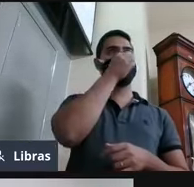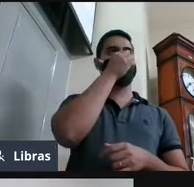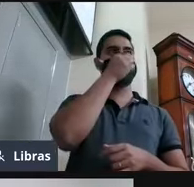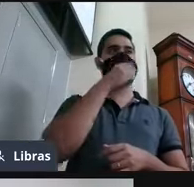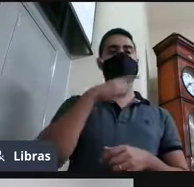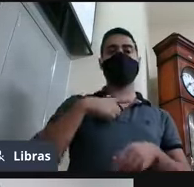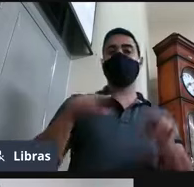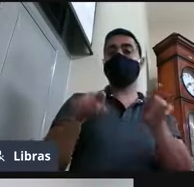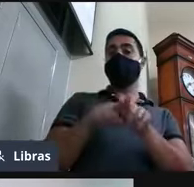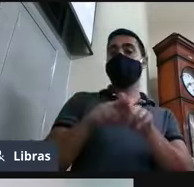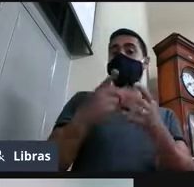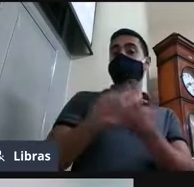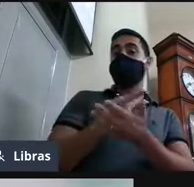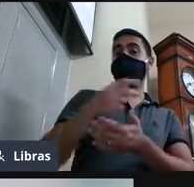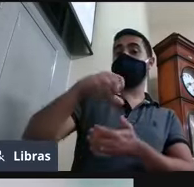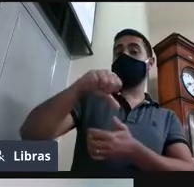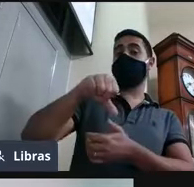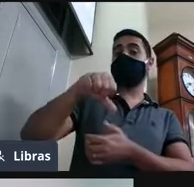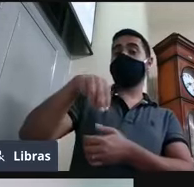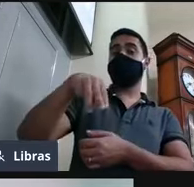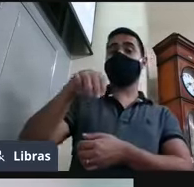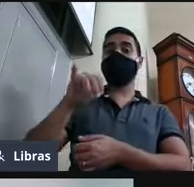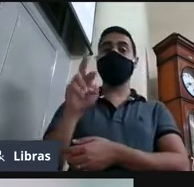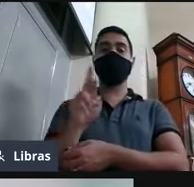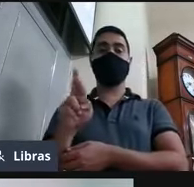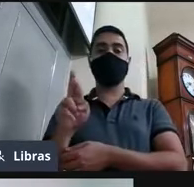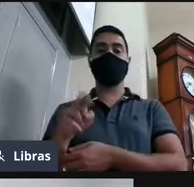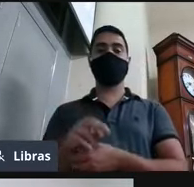9 milhões de restos a pagar.